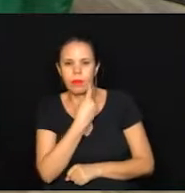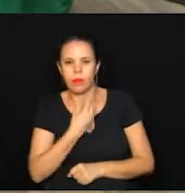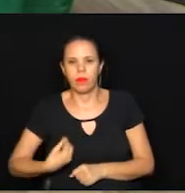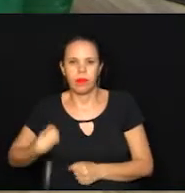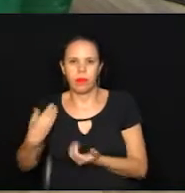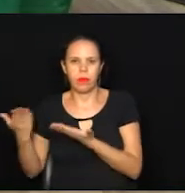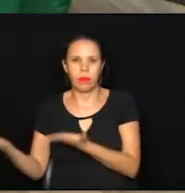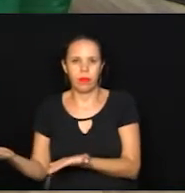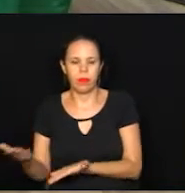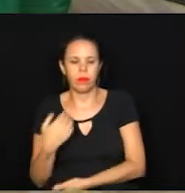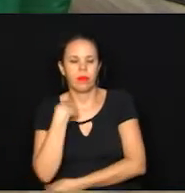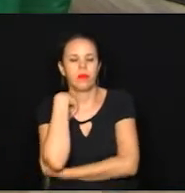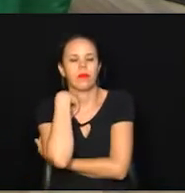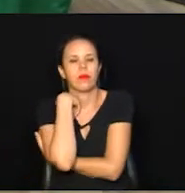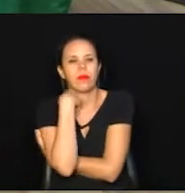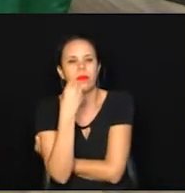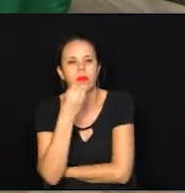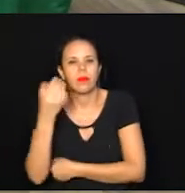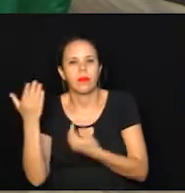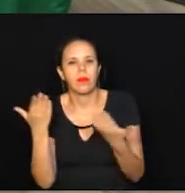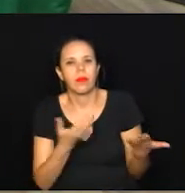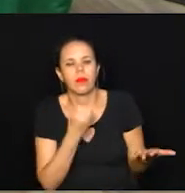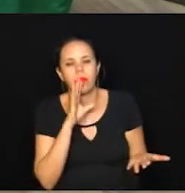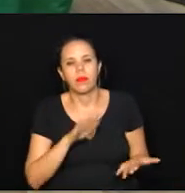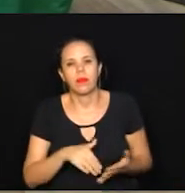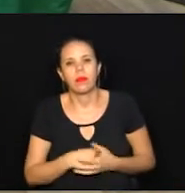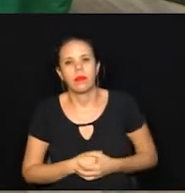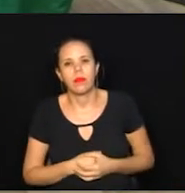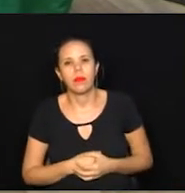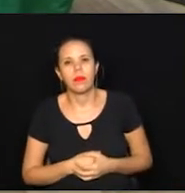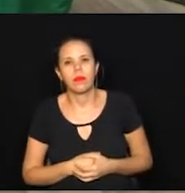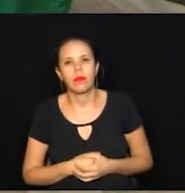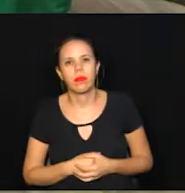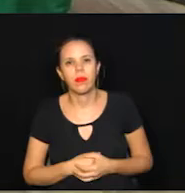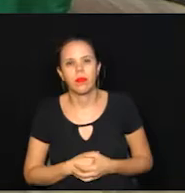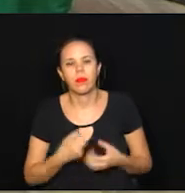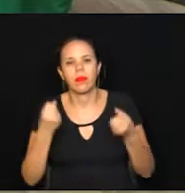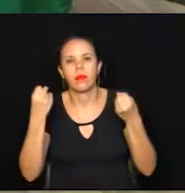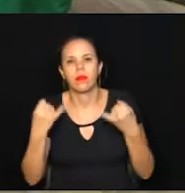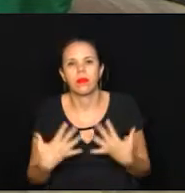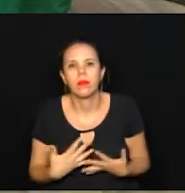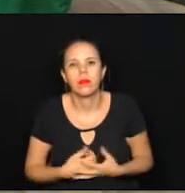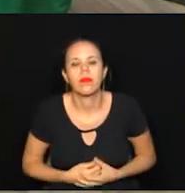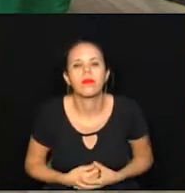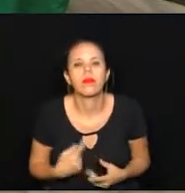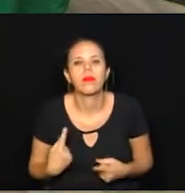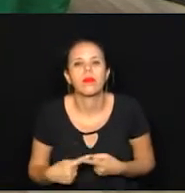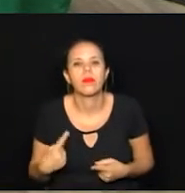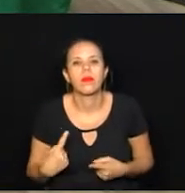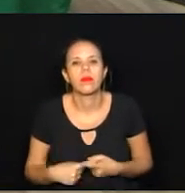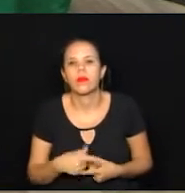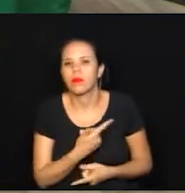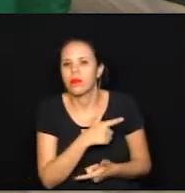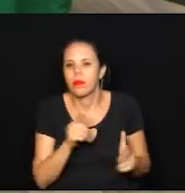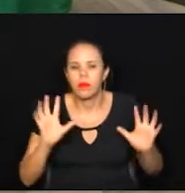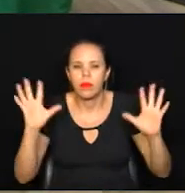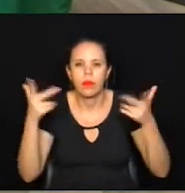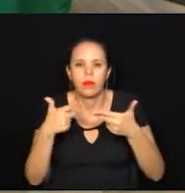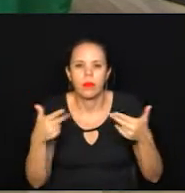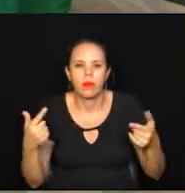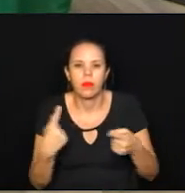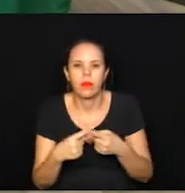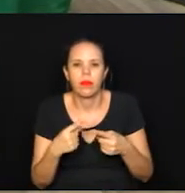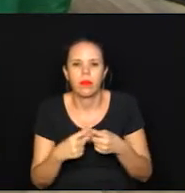nos nossos estúdios. Seja bem-vindo e boa tarde. E justamente para justificar, né? Por que a gente não está tendo festa, por que